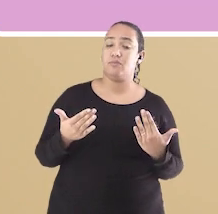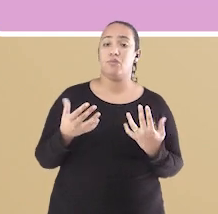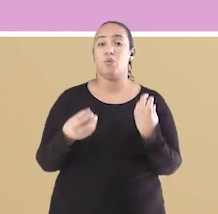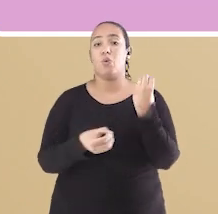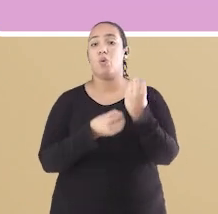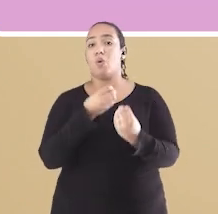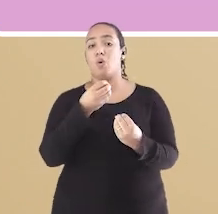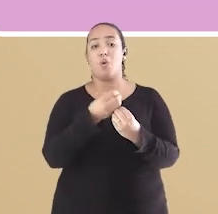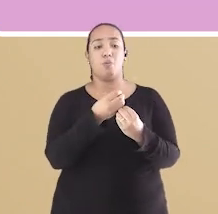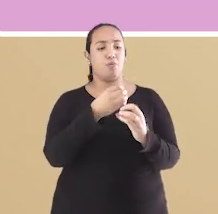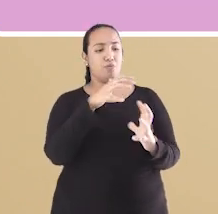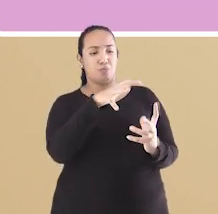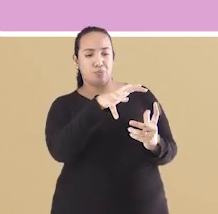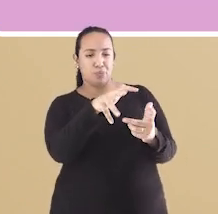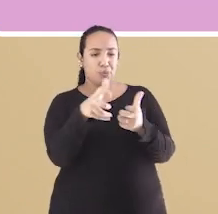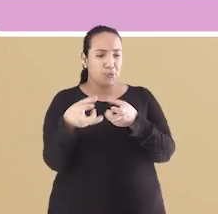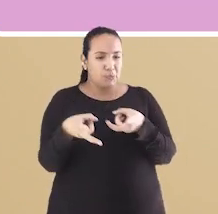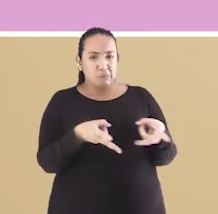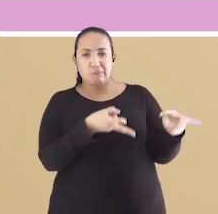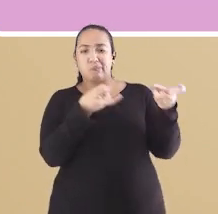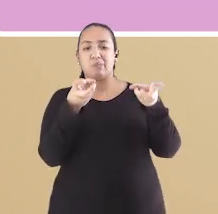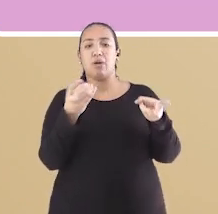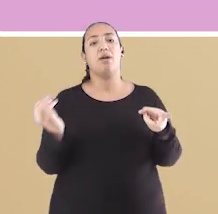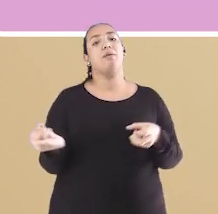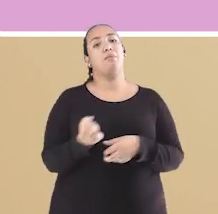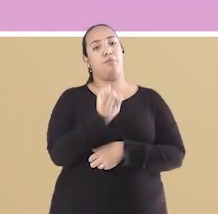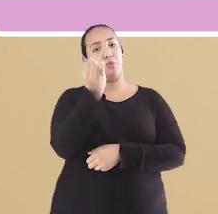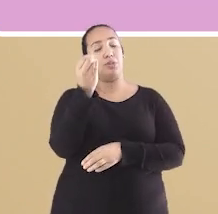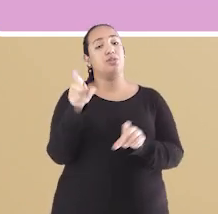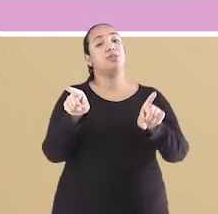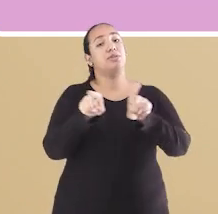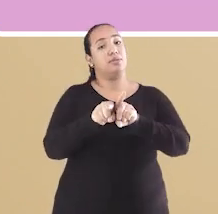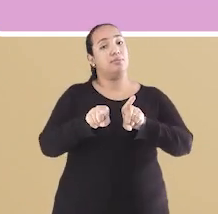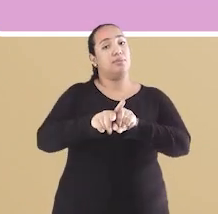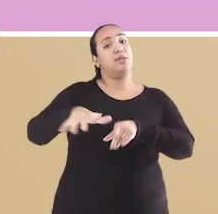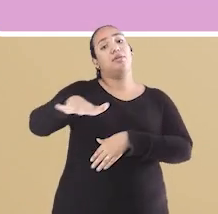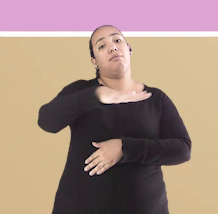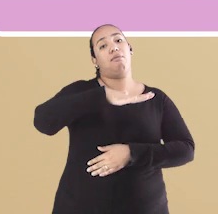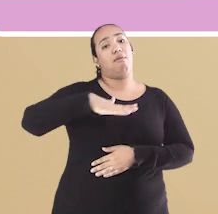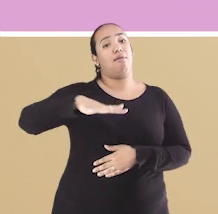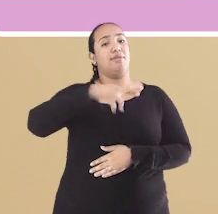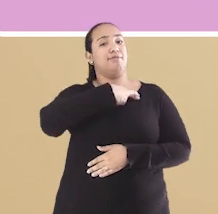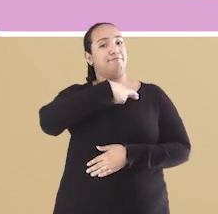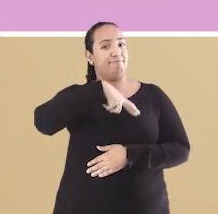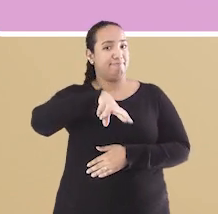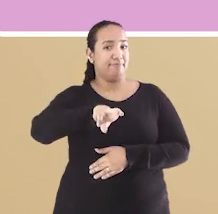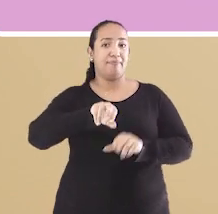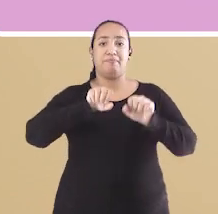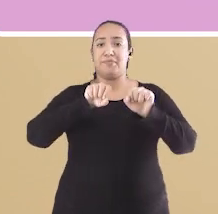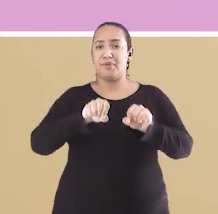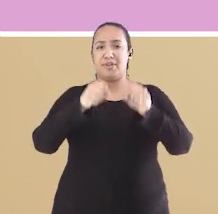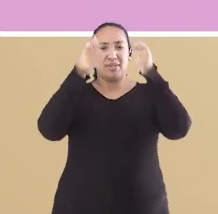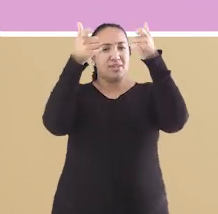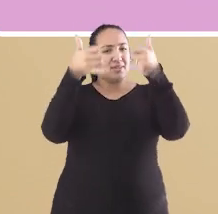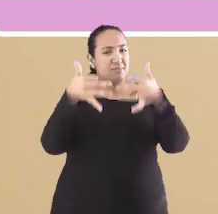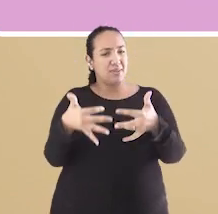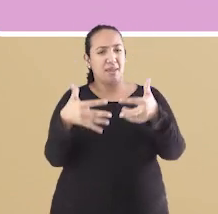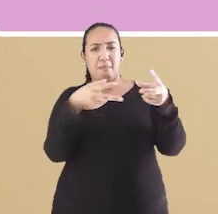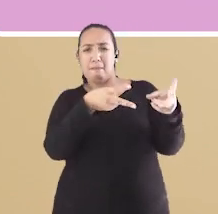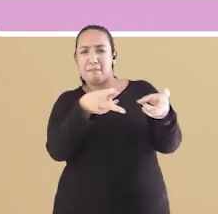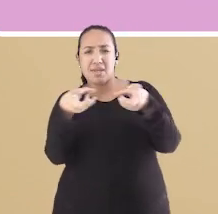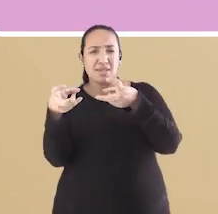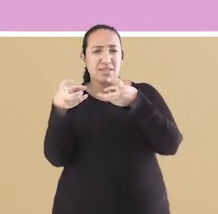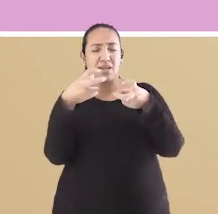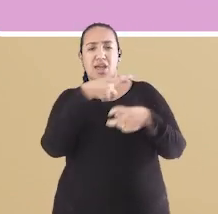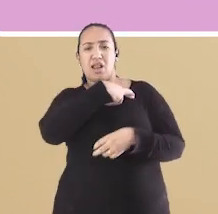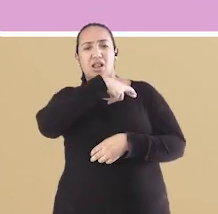o mundo é de grande importância, inclusive no contexto das religiões, né? Pode-se falar de diferentes cosmovisões